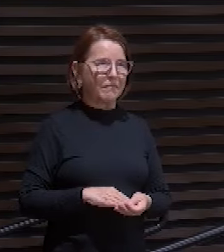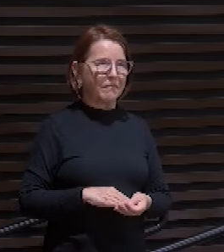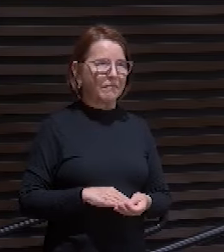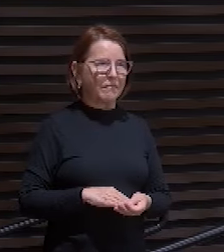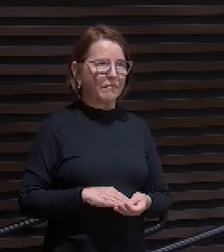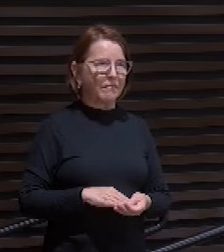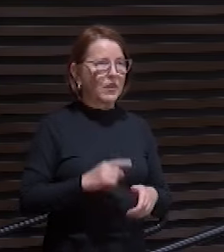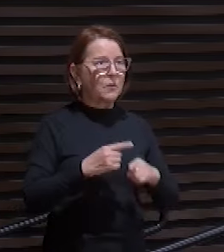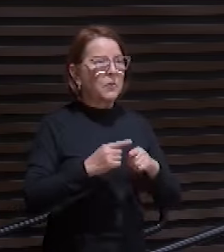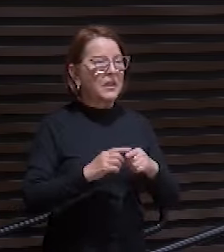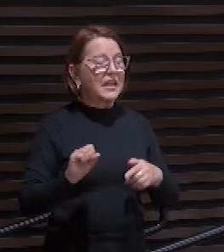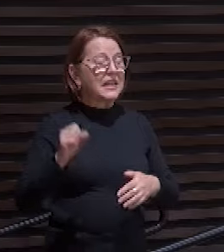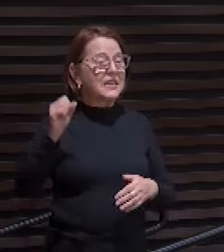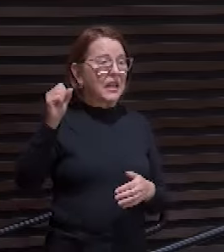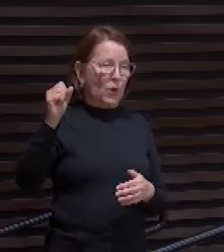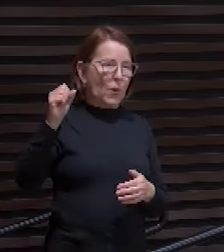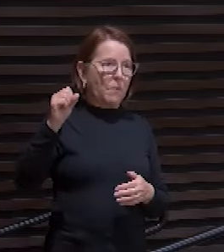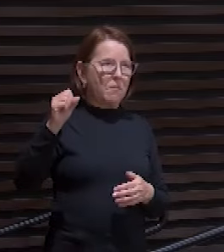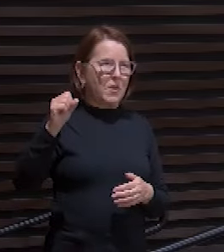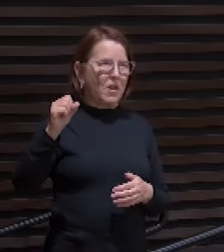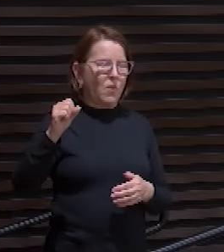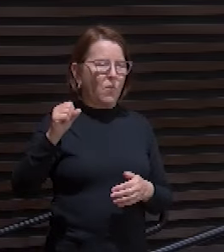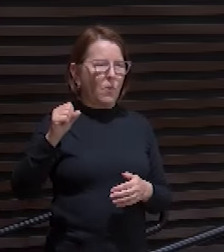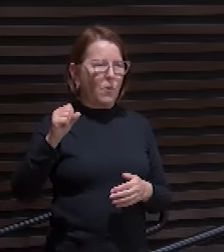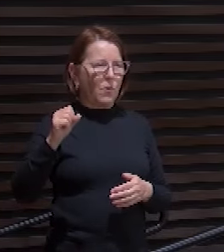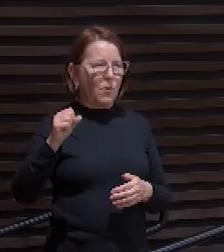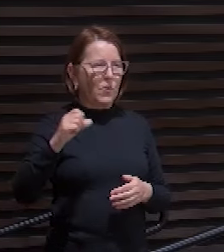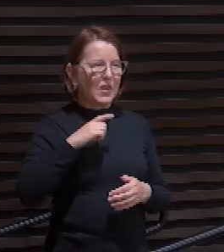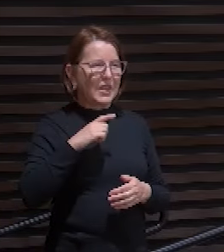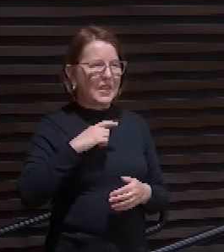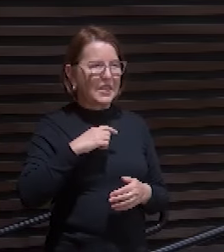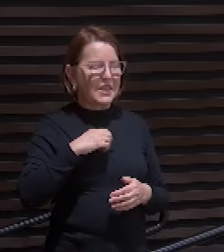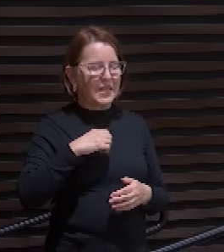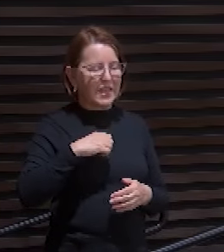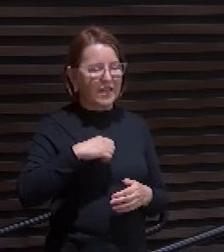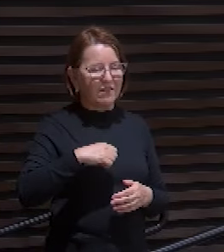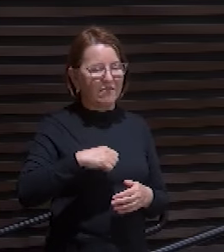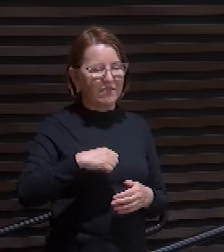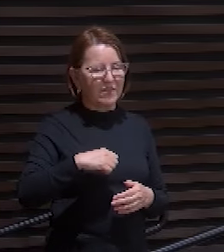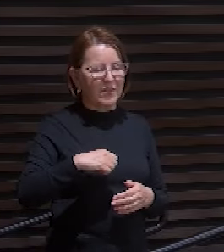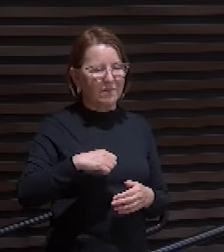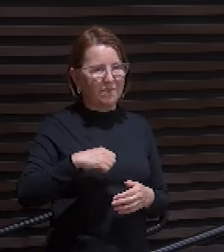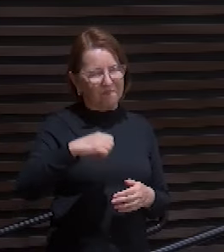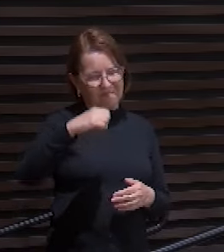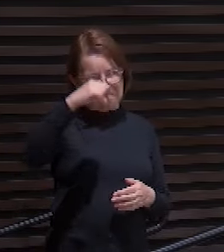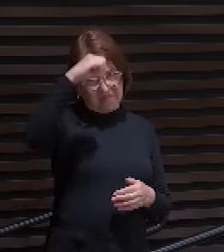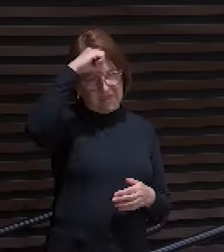Por que Salomão entrou nessa crise existencial depressiva?